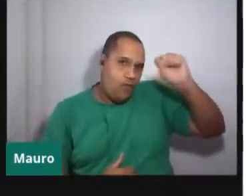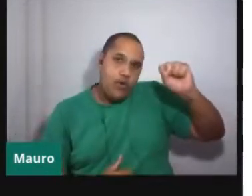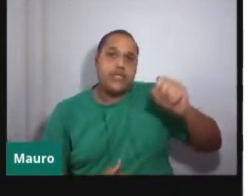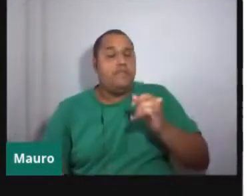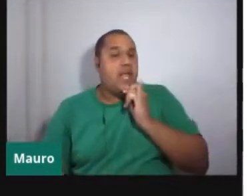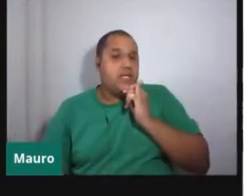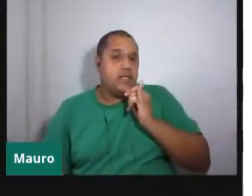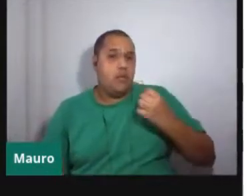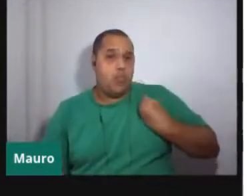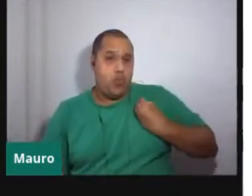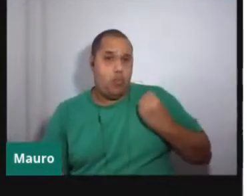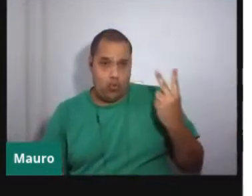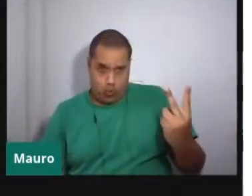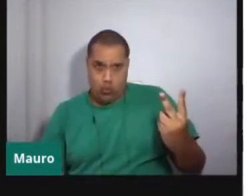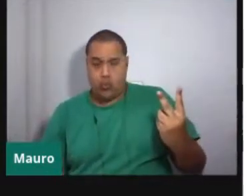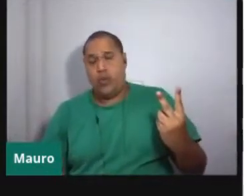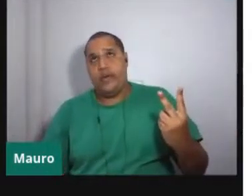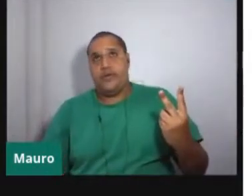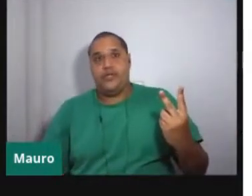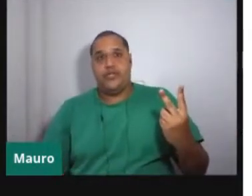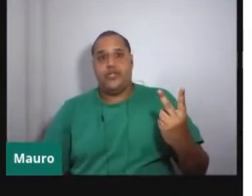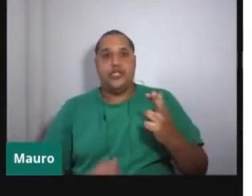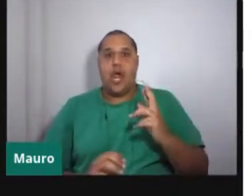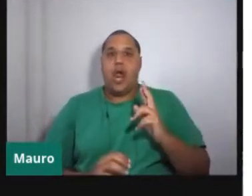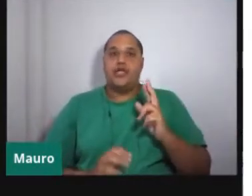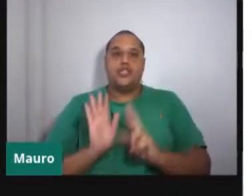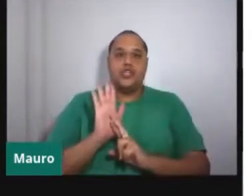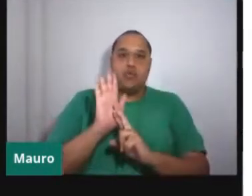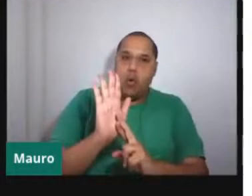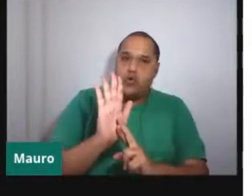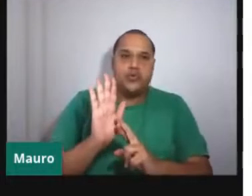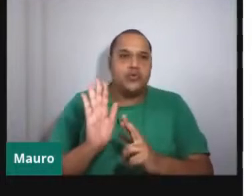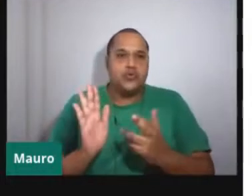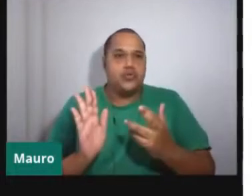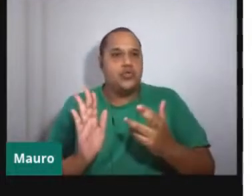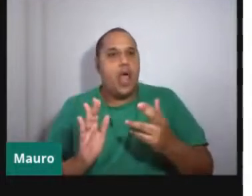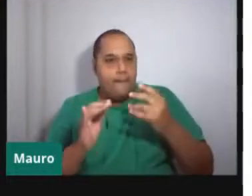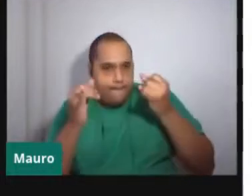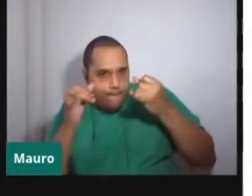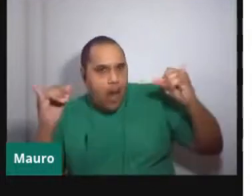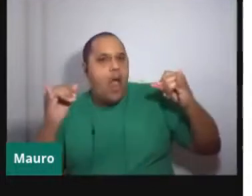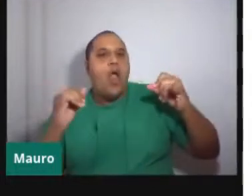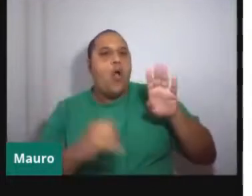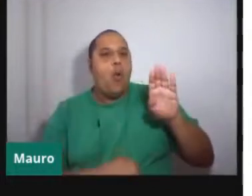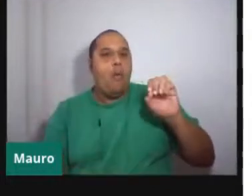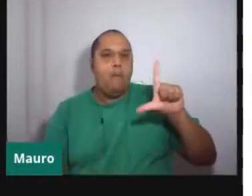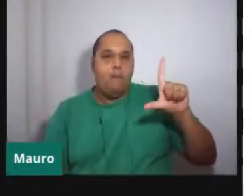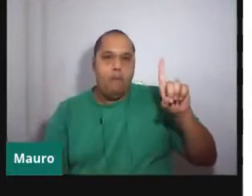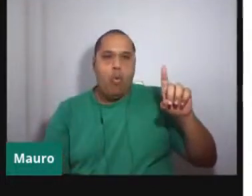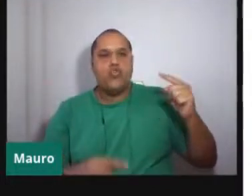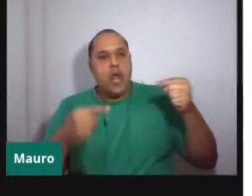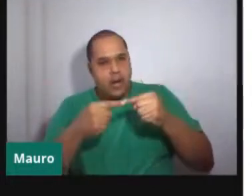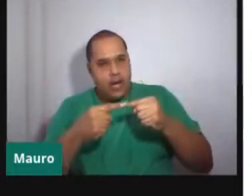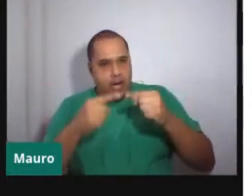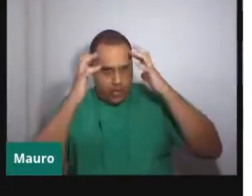valor que representa um determinado valor de sinal Bold que representa uma medida indireta do sinal cerebral, né? Porque